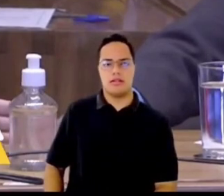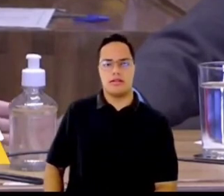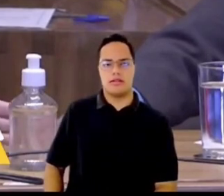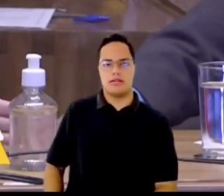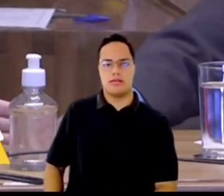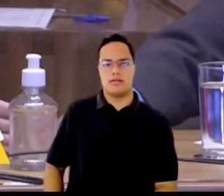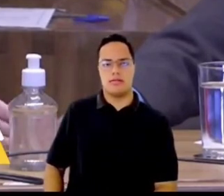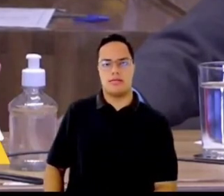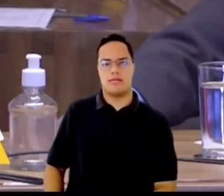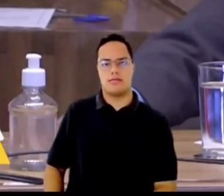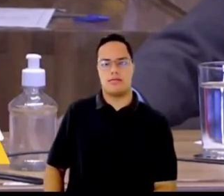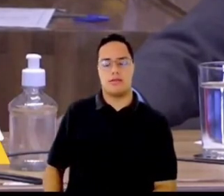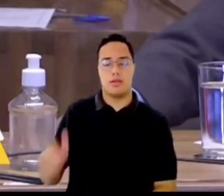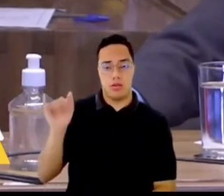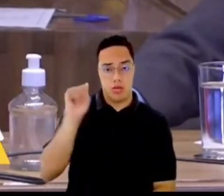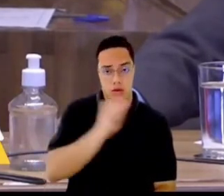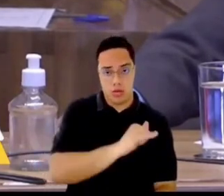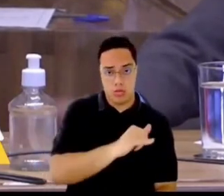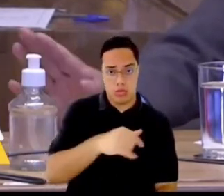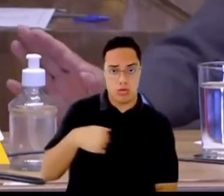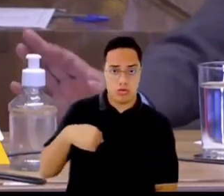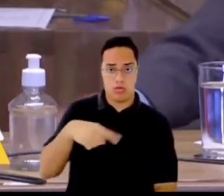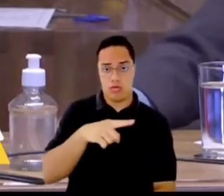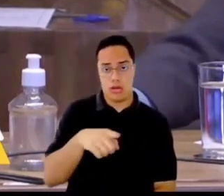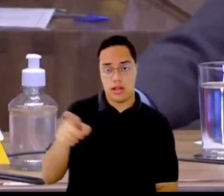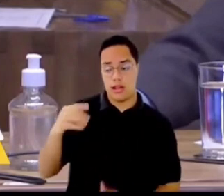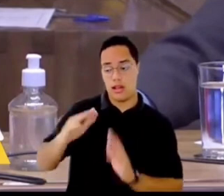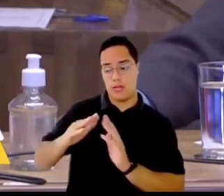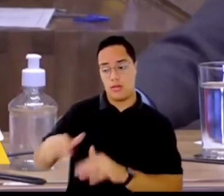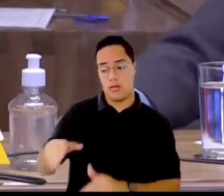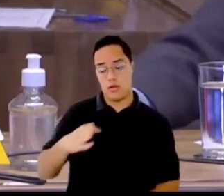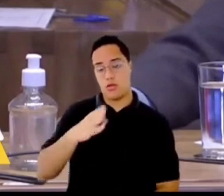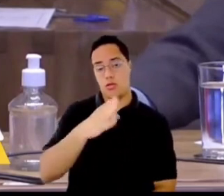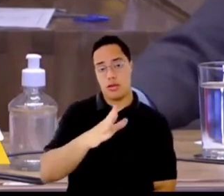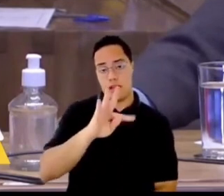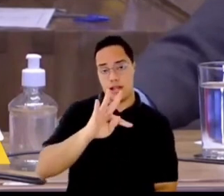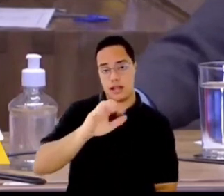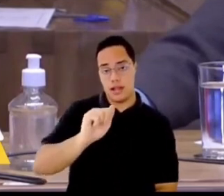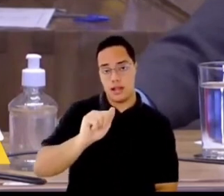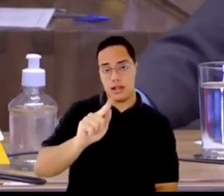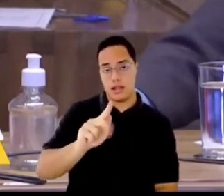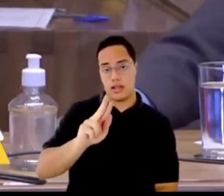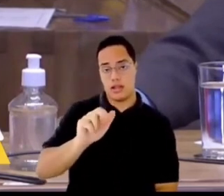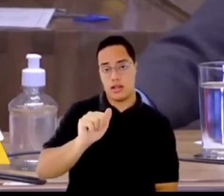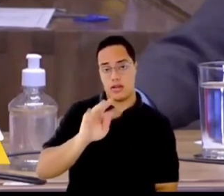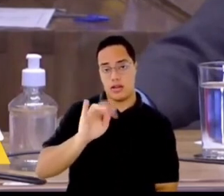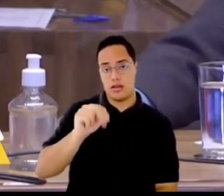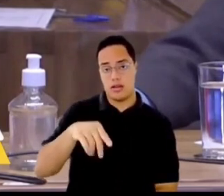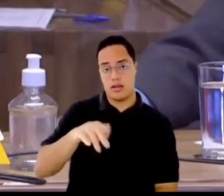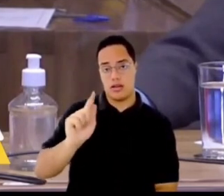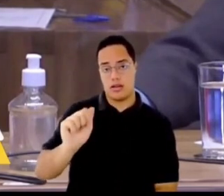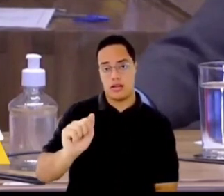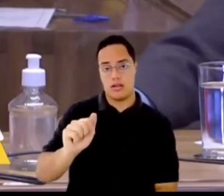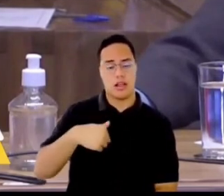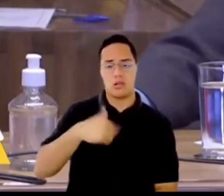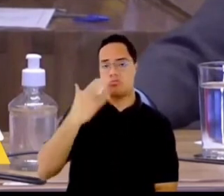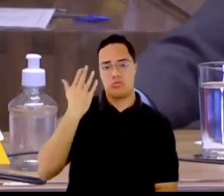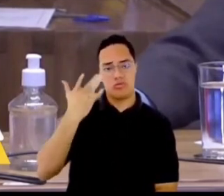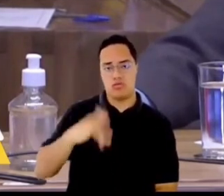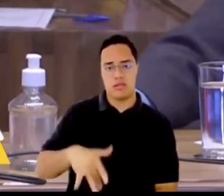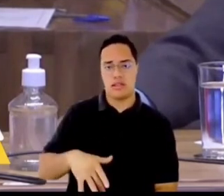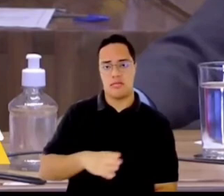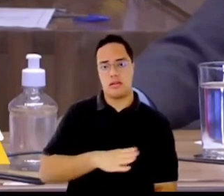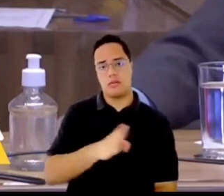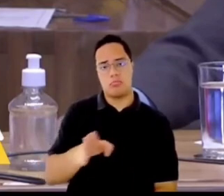aeroporto, ele pediu que eu fosse a Taguatinga. Taguatinga Sul. E eu não sabia chegar lá. Sim. Mas ele sabia. Ele não usou